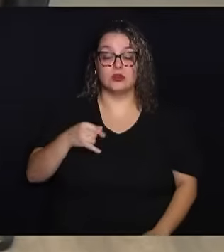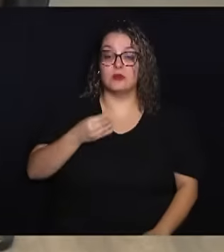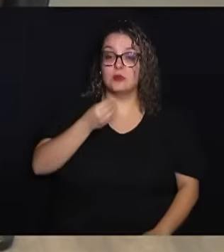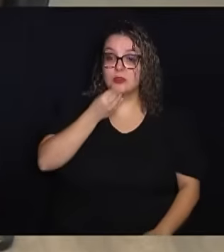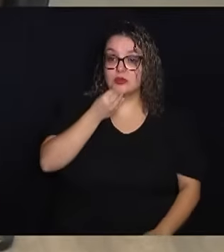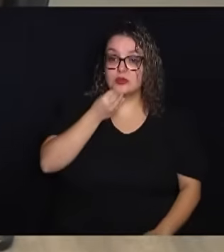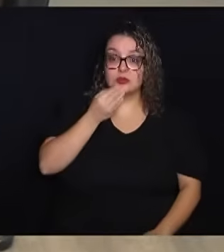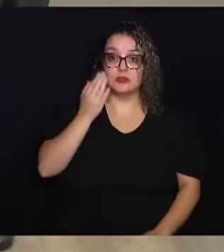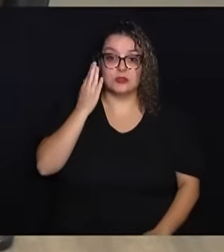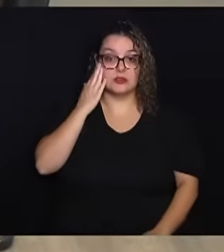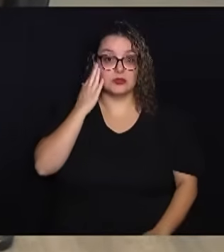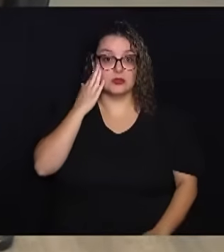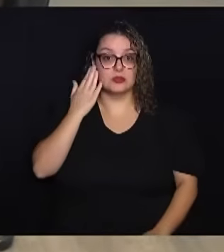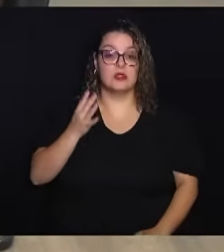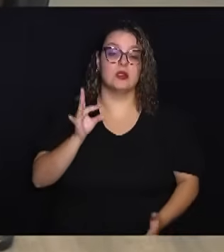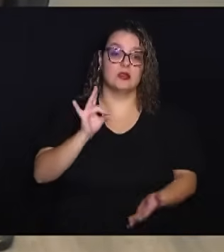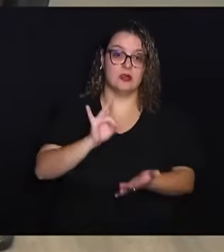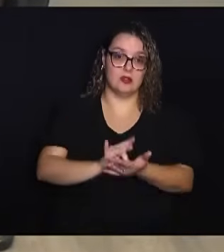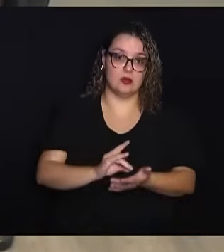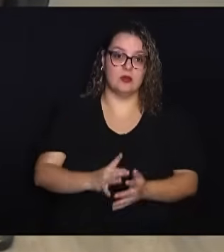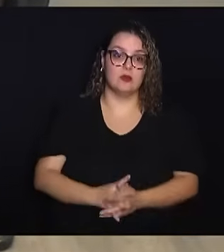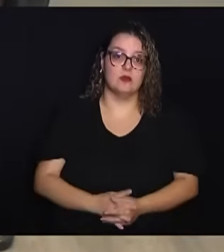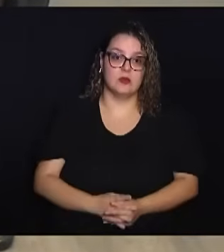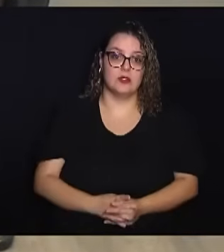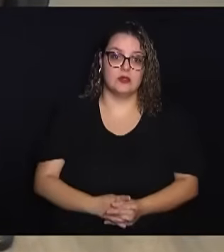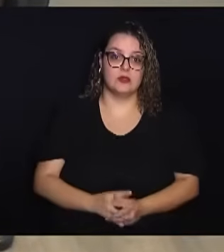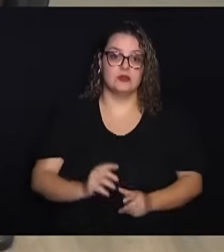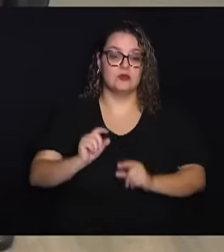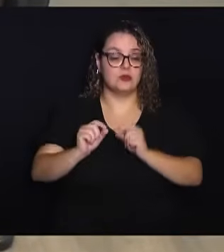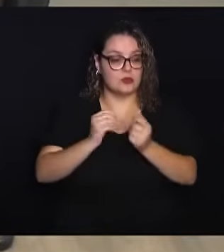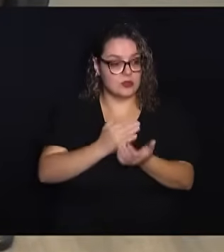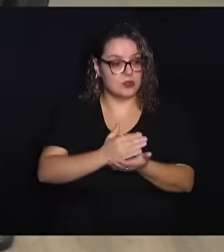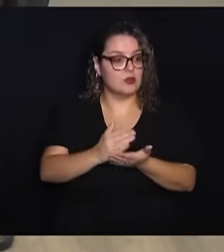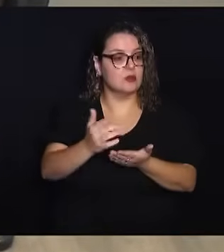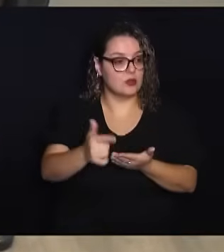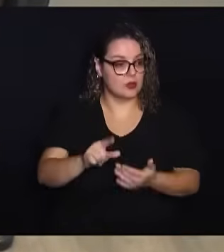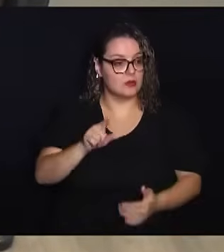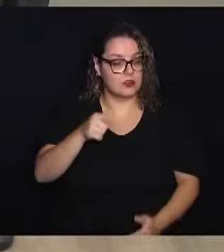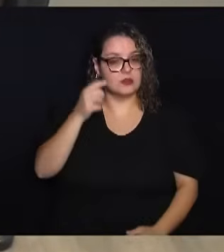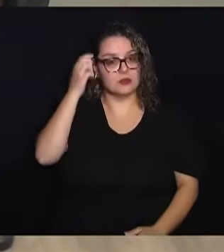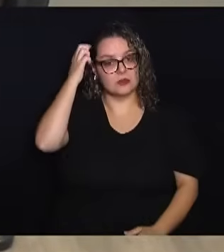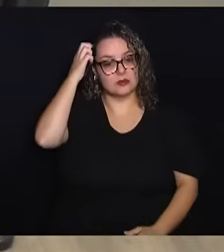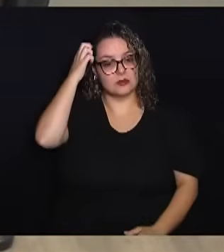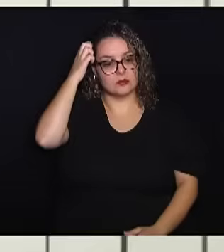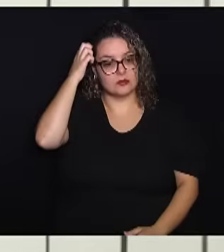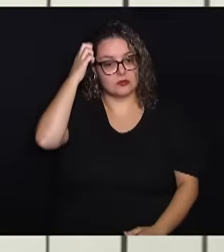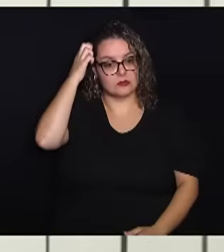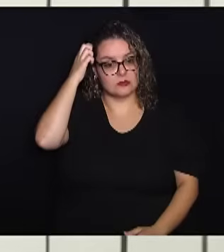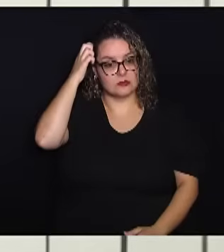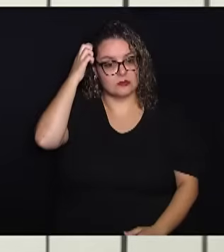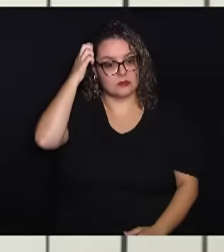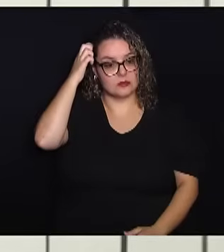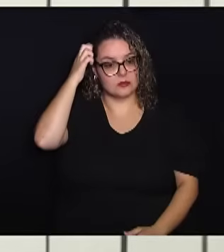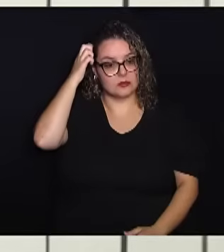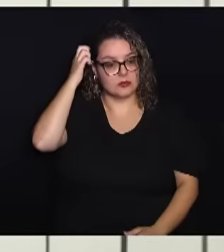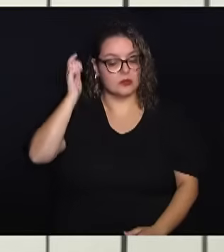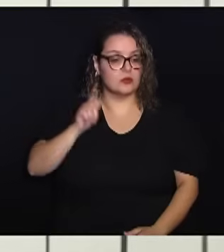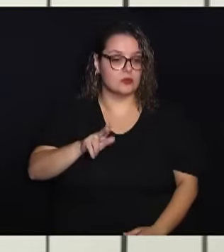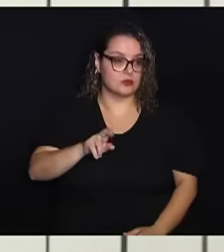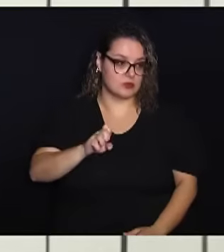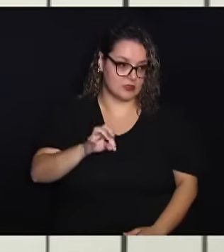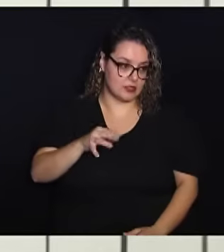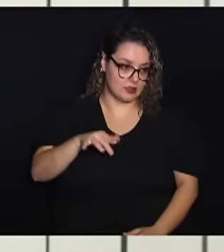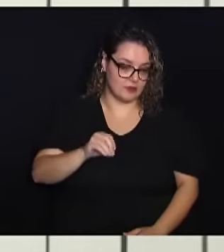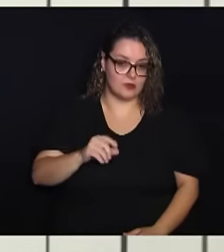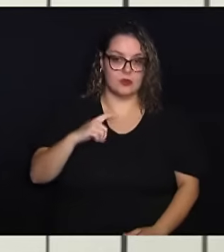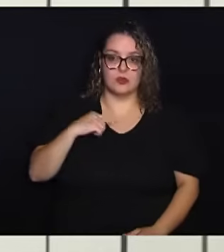de entender realmente o que é o recomeço, né? E, Gustavo, nós temos aqui